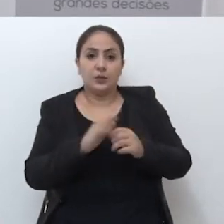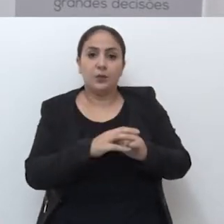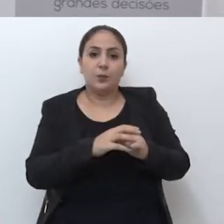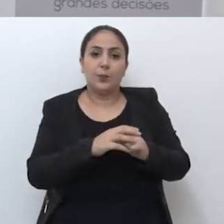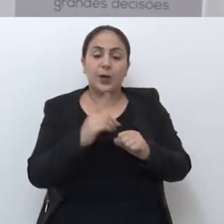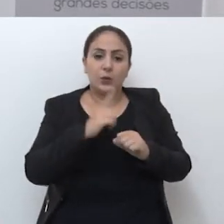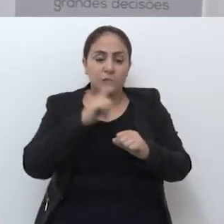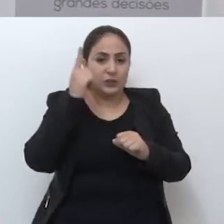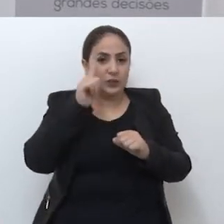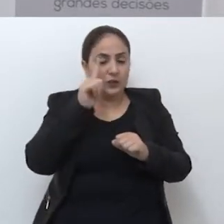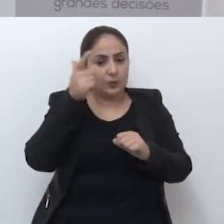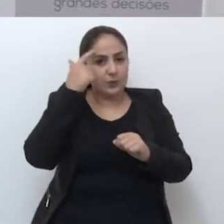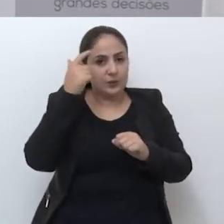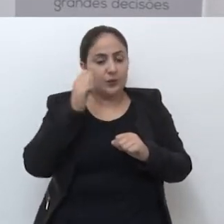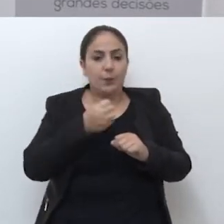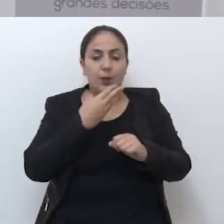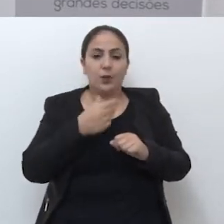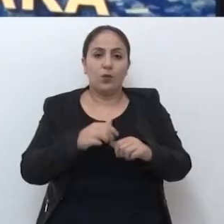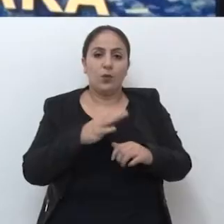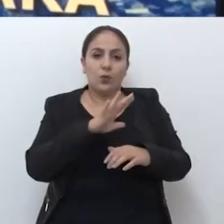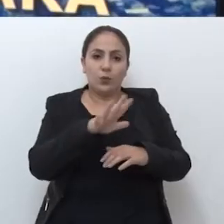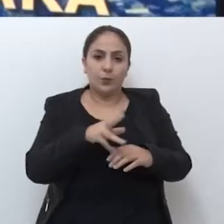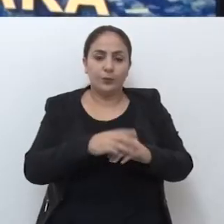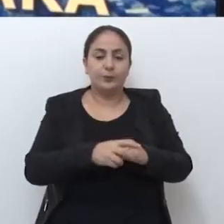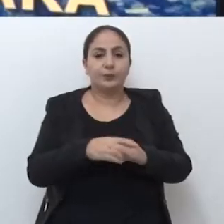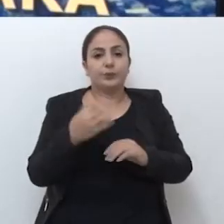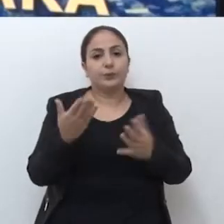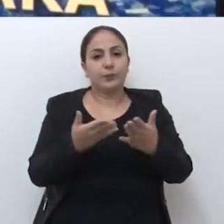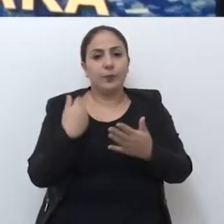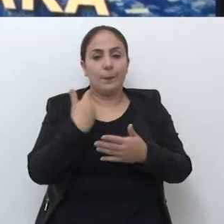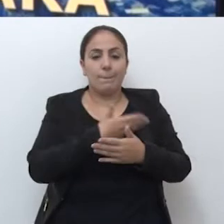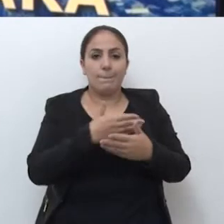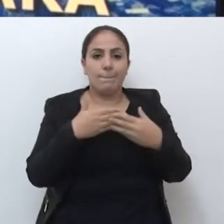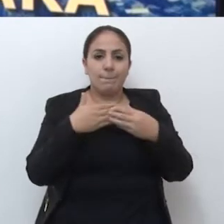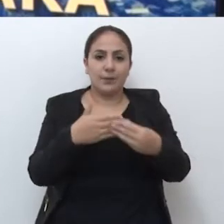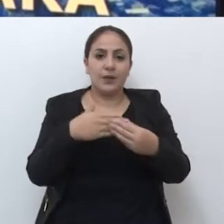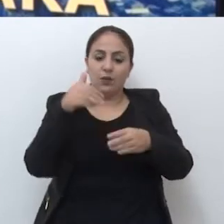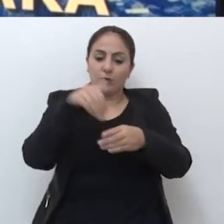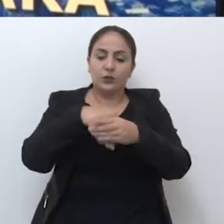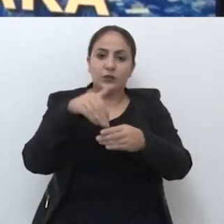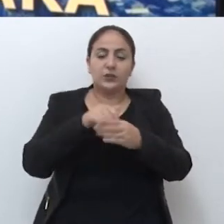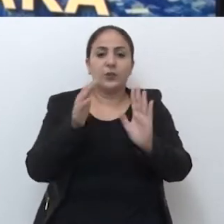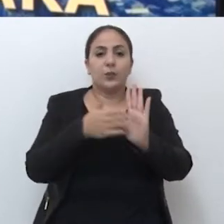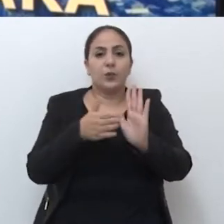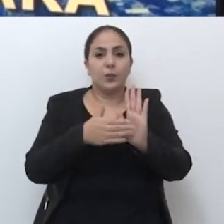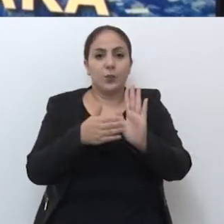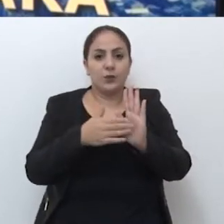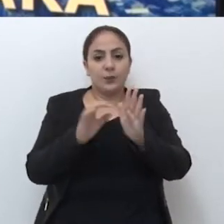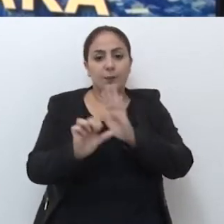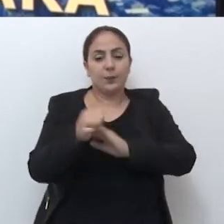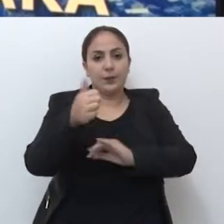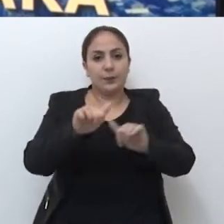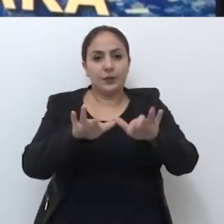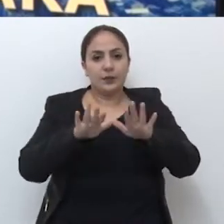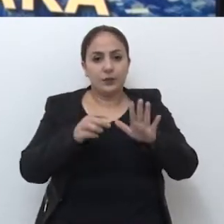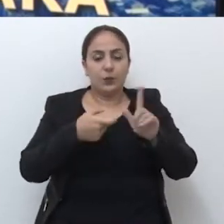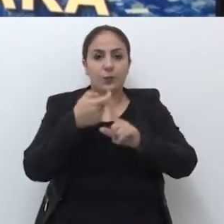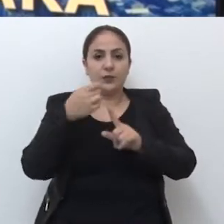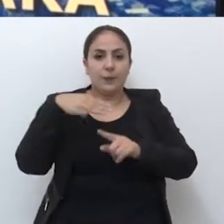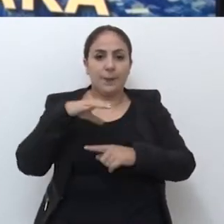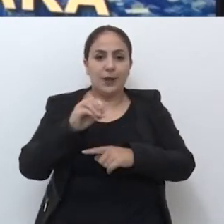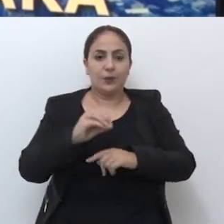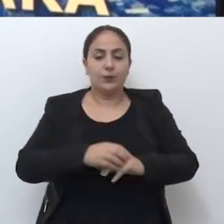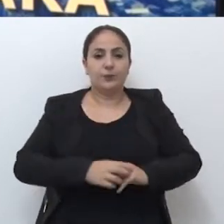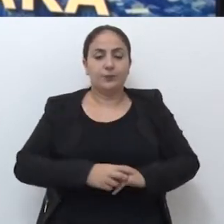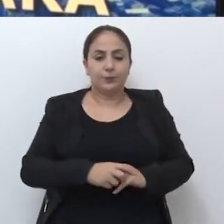esse contraponto possamos chegar a um consenso e ao bem comum. Agora vamos acompanhar como foi a votação das proposições na primeira